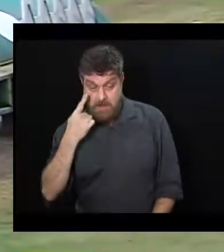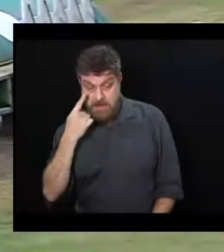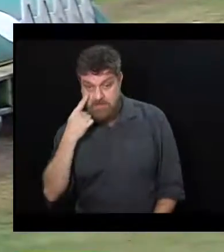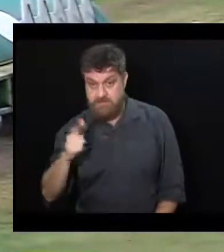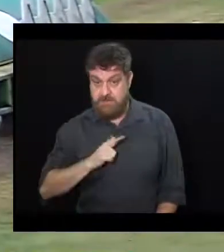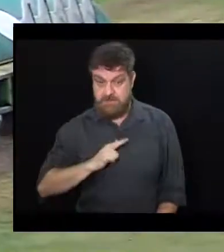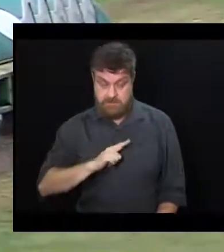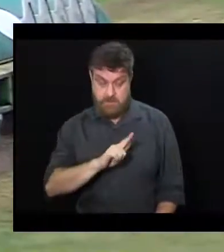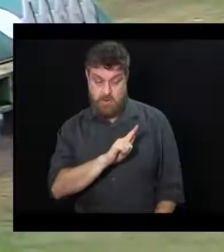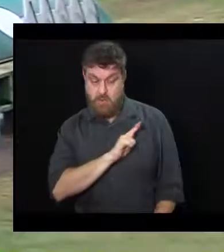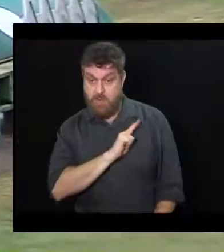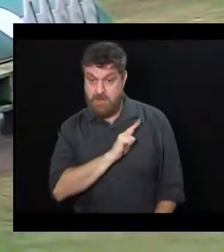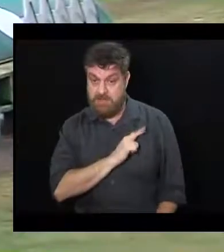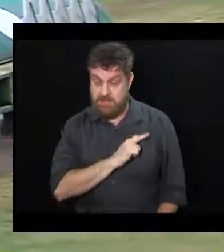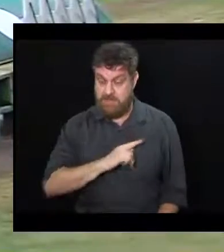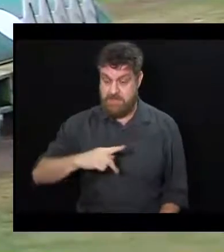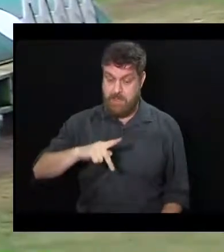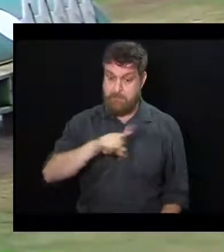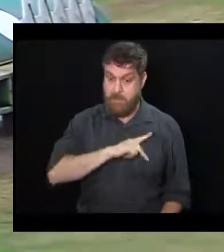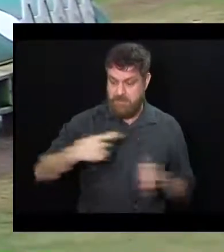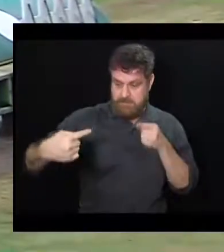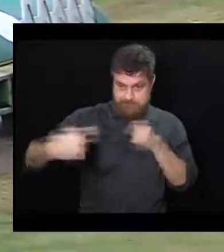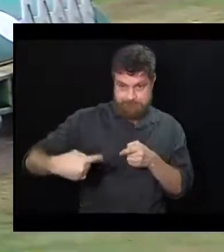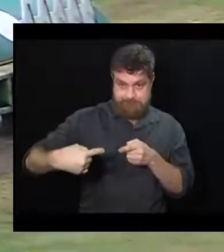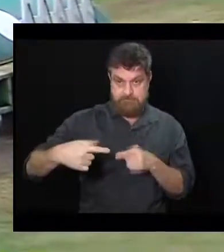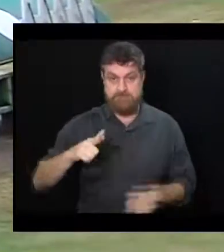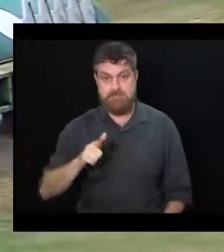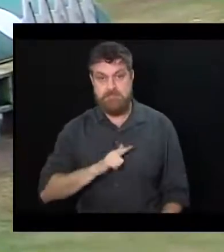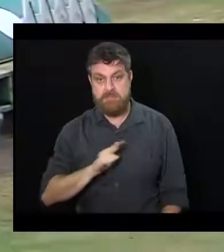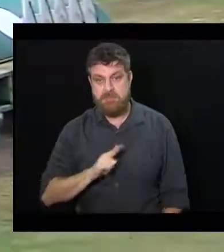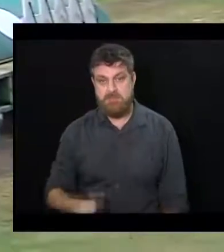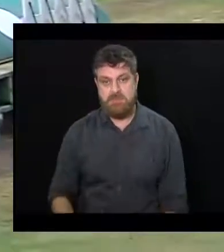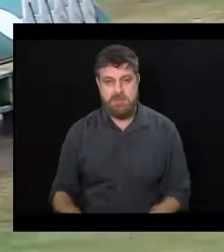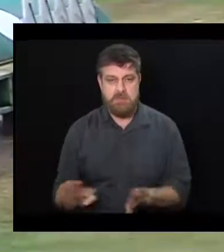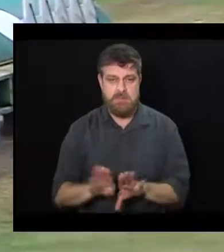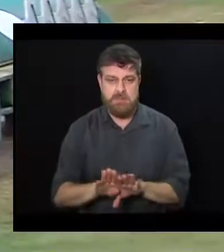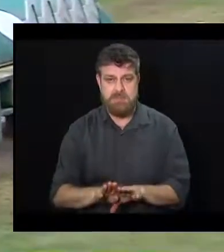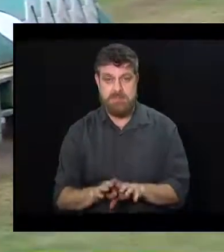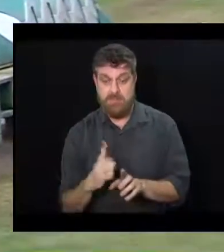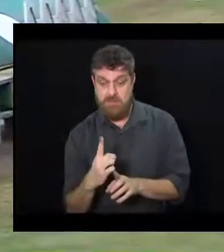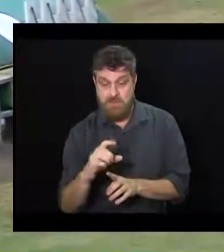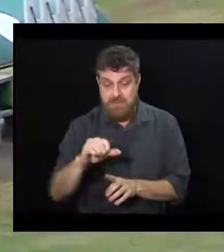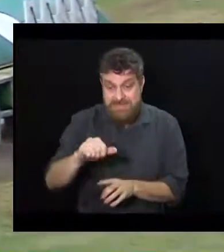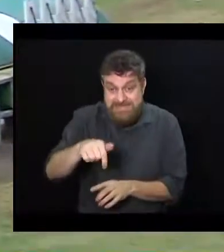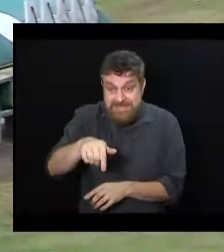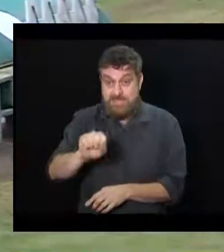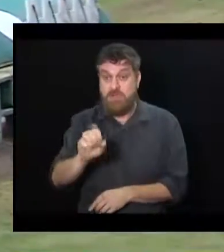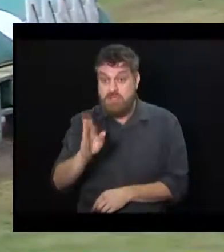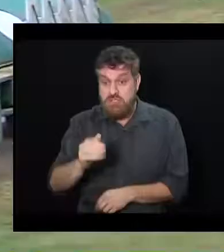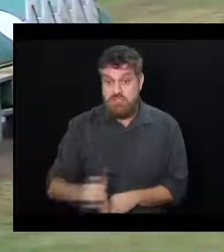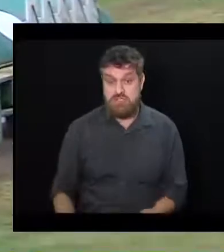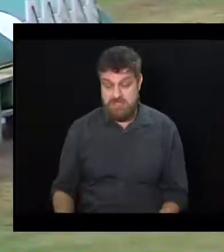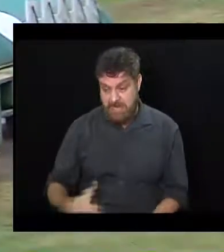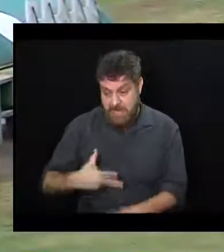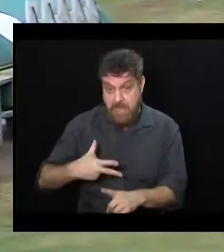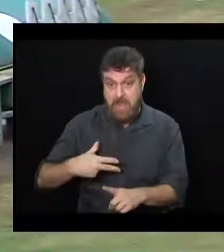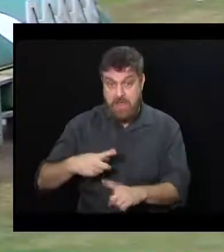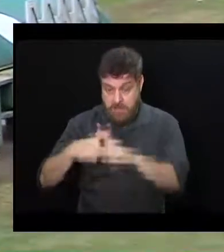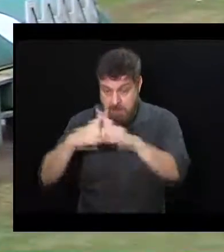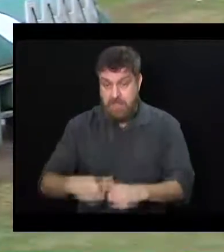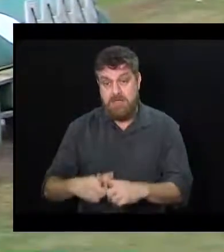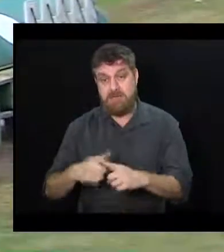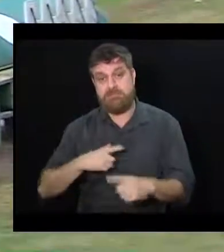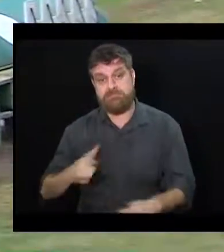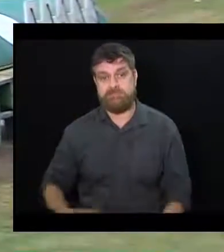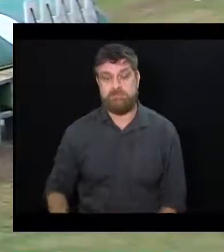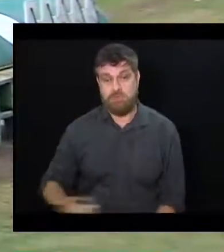grande confronto aí do futebol brasileiro, Guarani-Palmeiras, que inclusive em 78 já disputaram um título brasileiro. O Guarani acabou